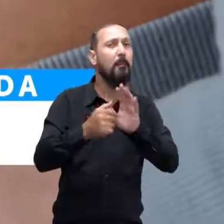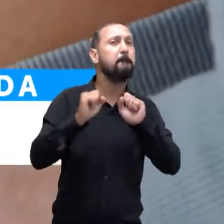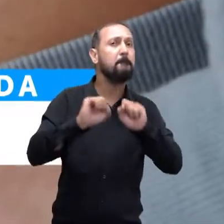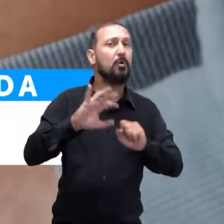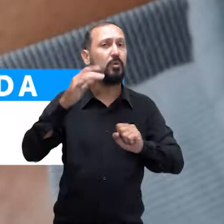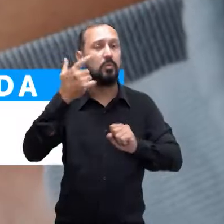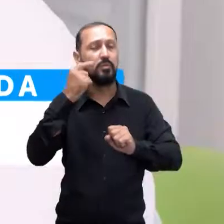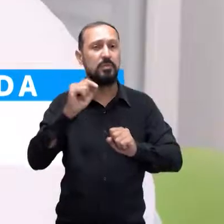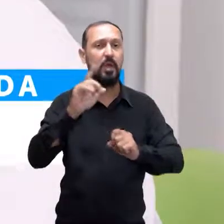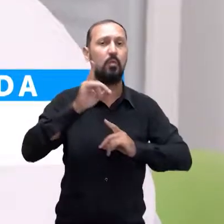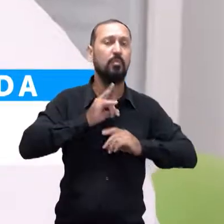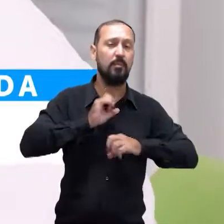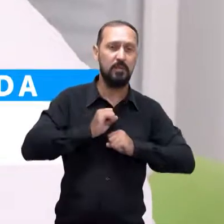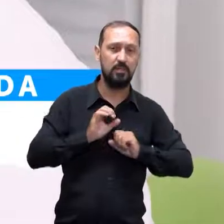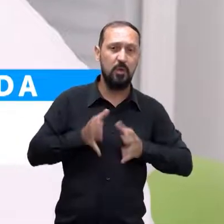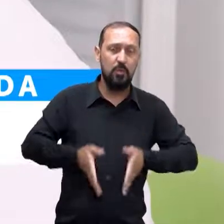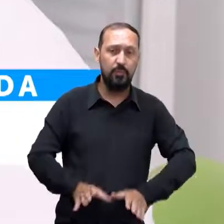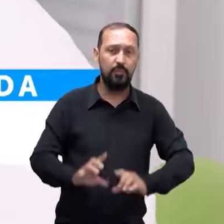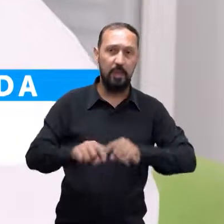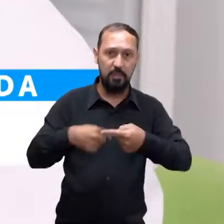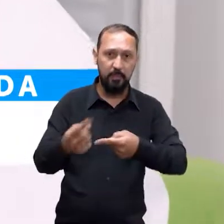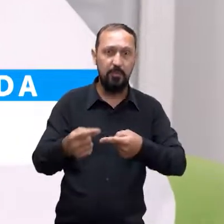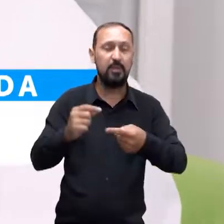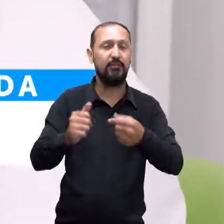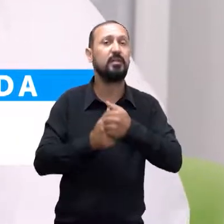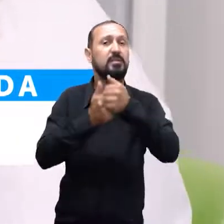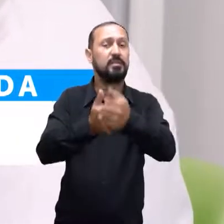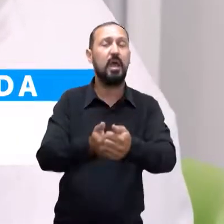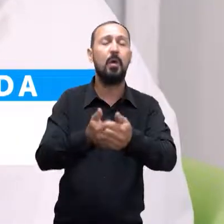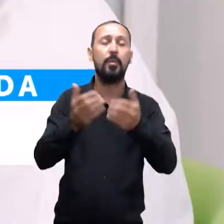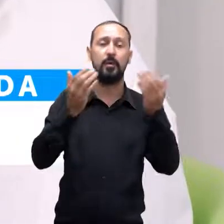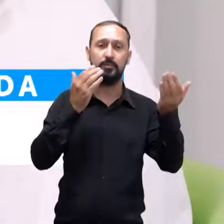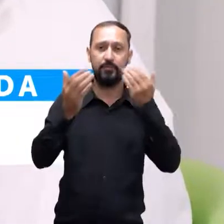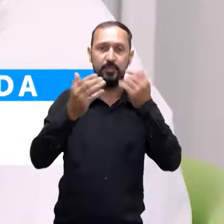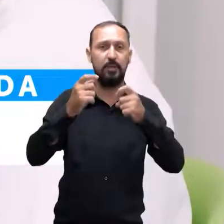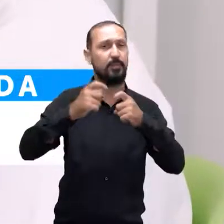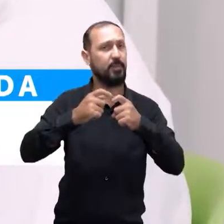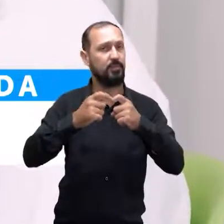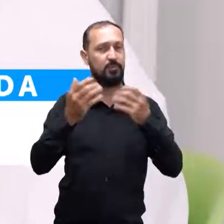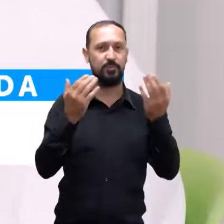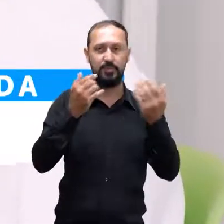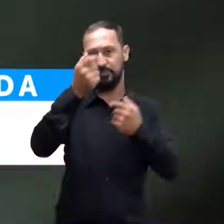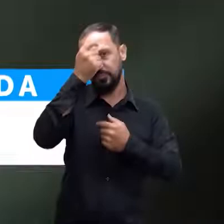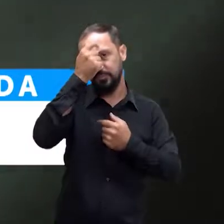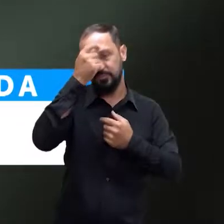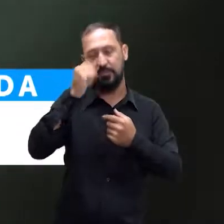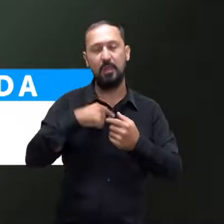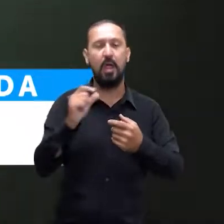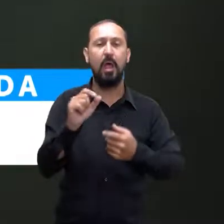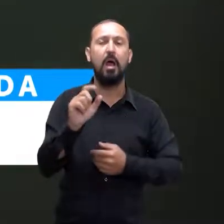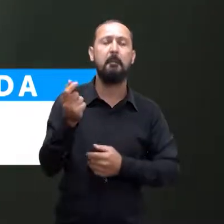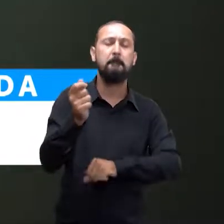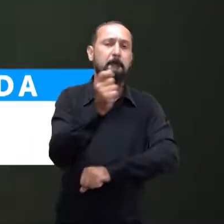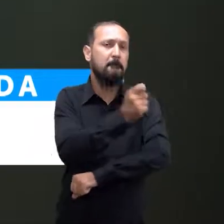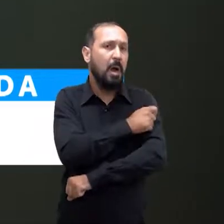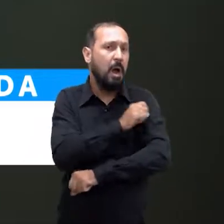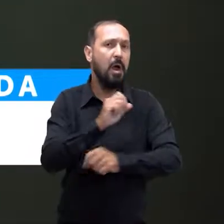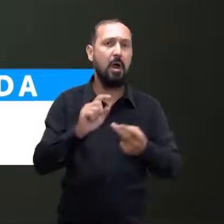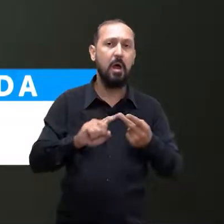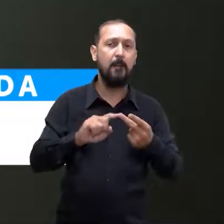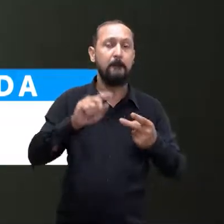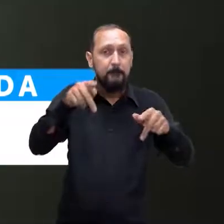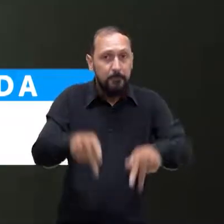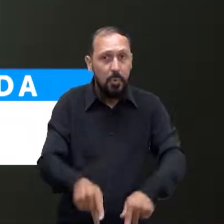depressão pós-parto, ela deverá ser encaminhada para acompanhamento psicológico e psiquiátrico. A unidade de saúde, seja